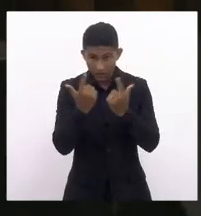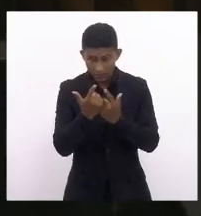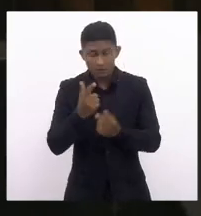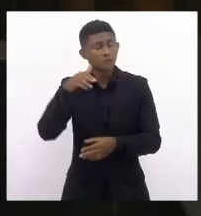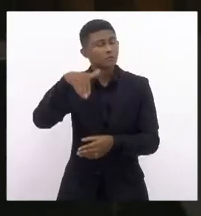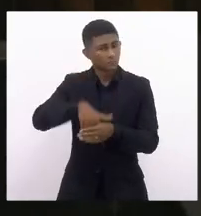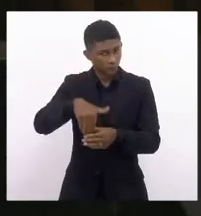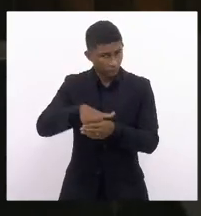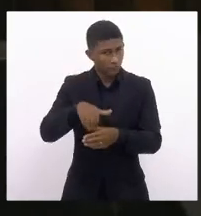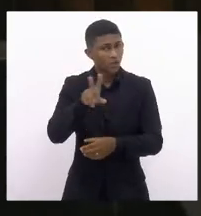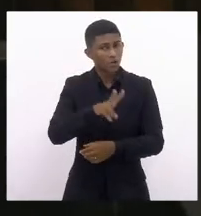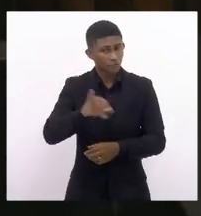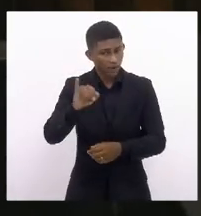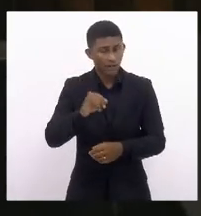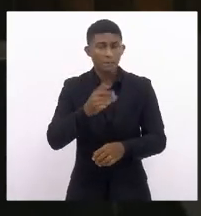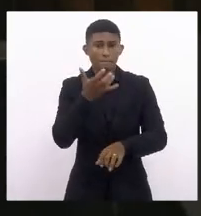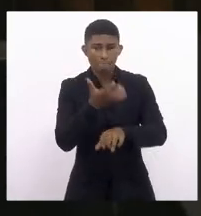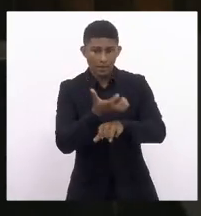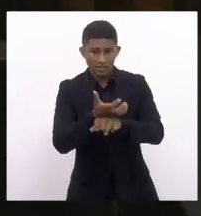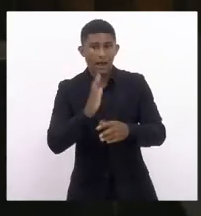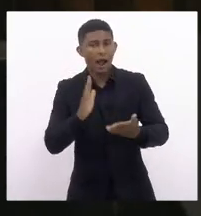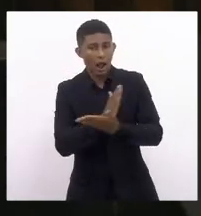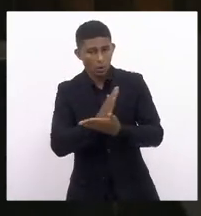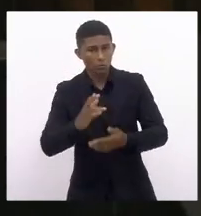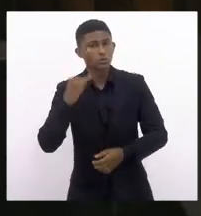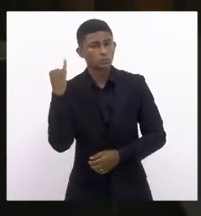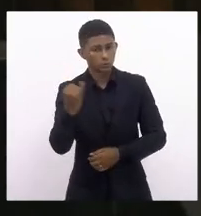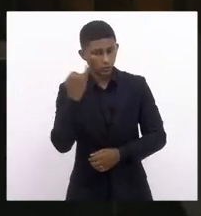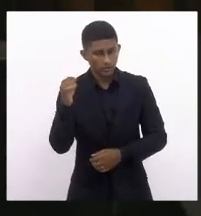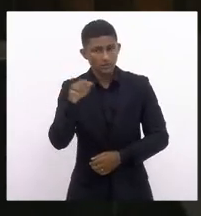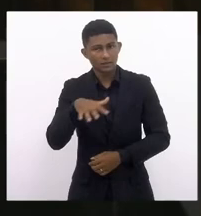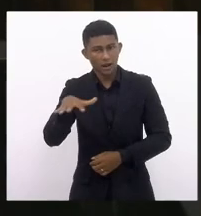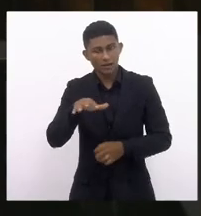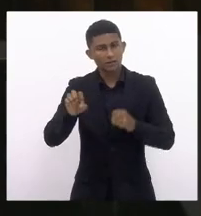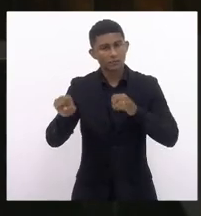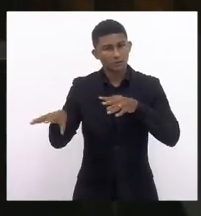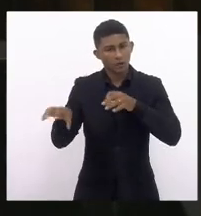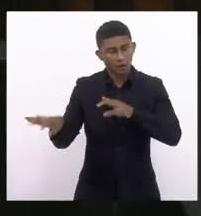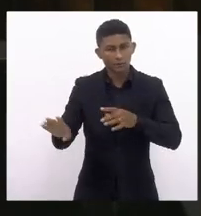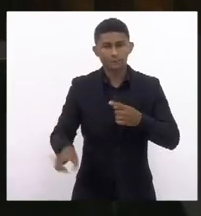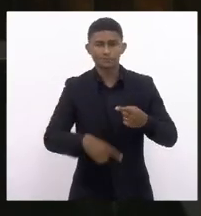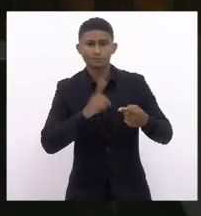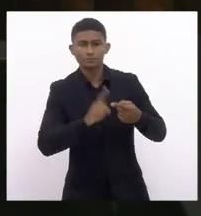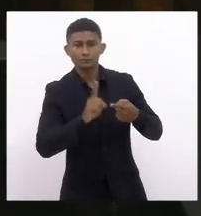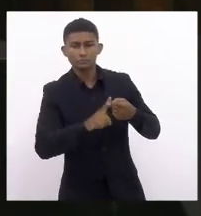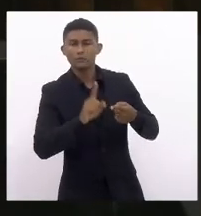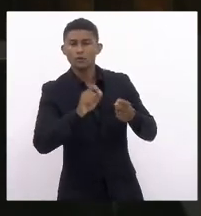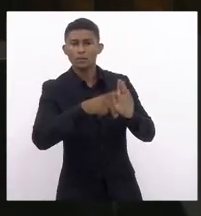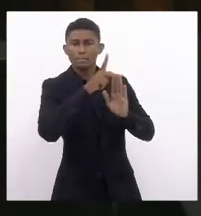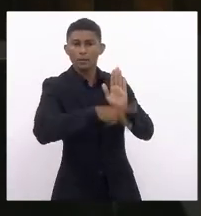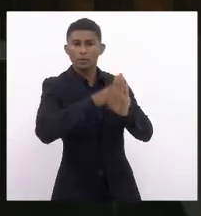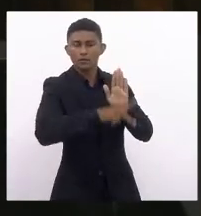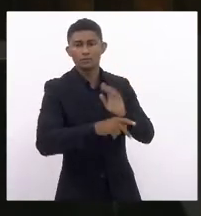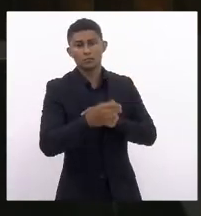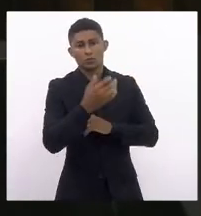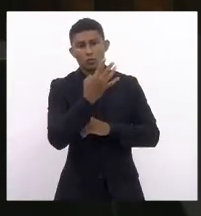algumas matérias muito importantes para a educação. Eu quero falar, em primeiro lugar, em especial, do projeto